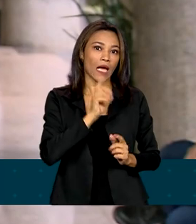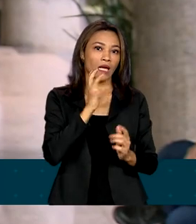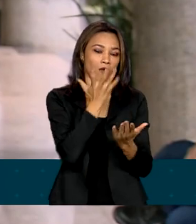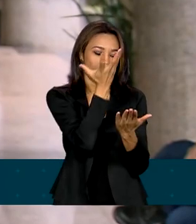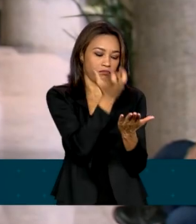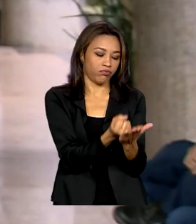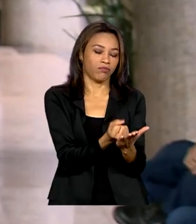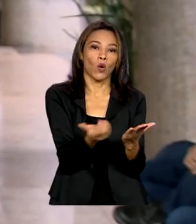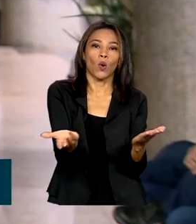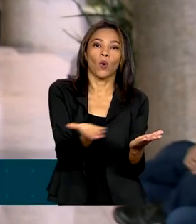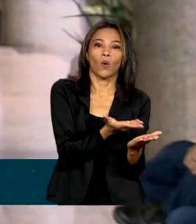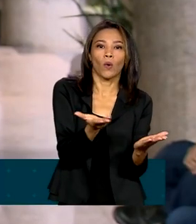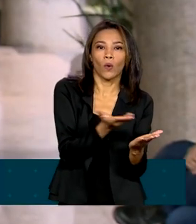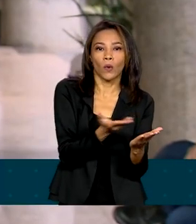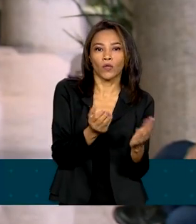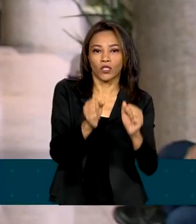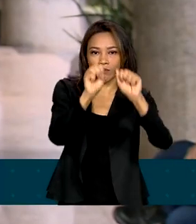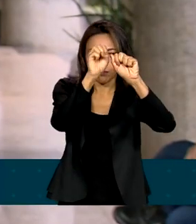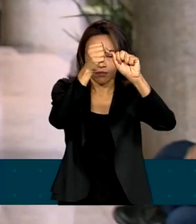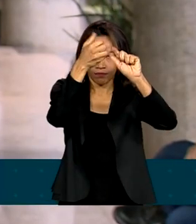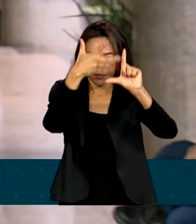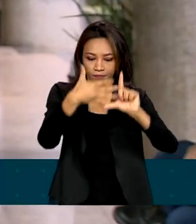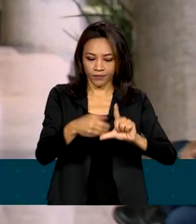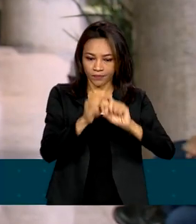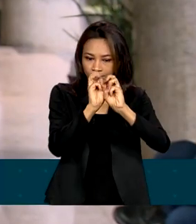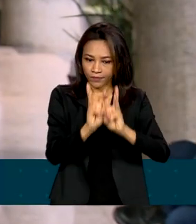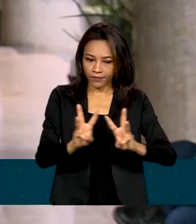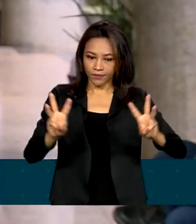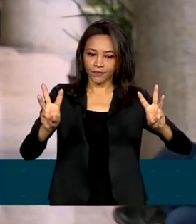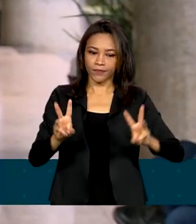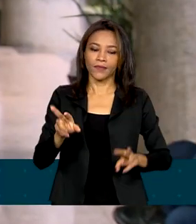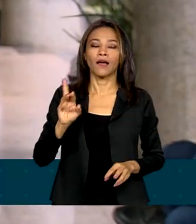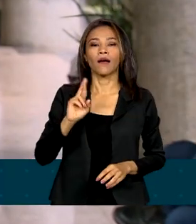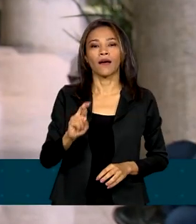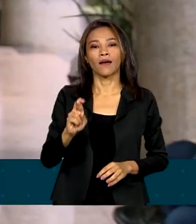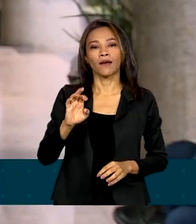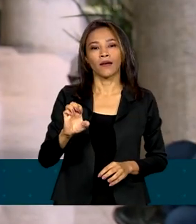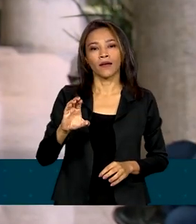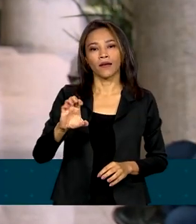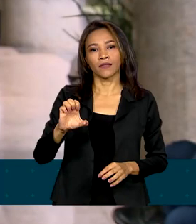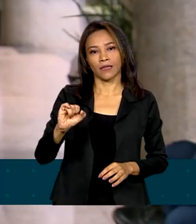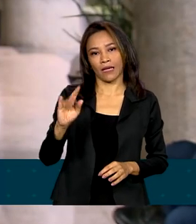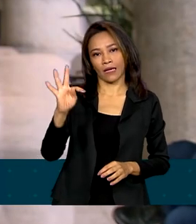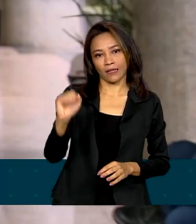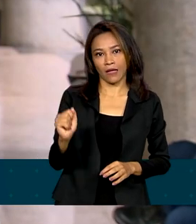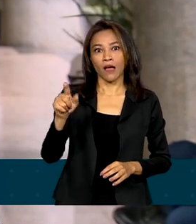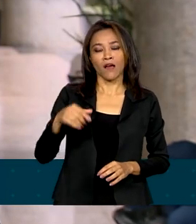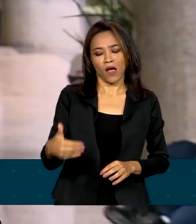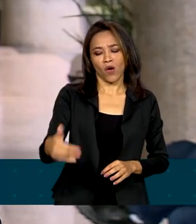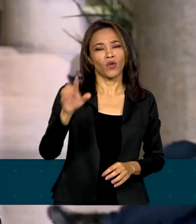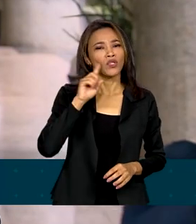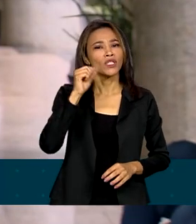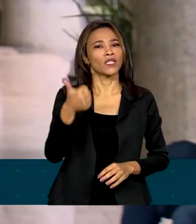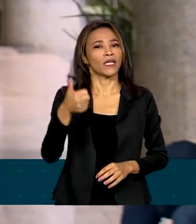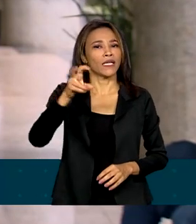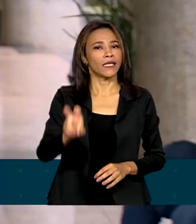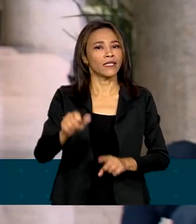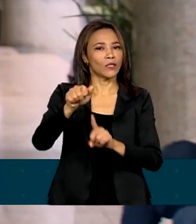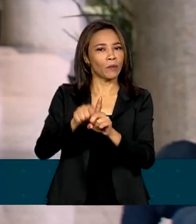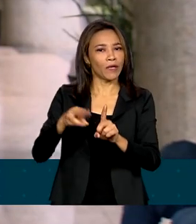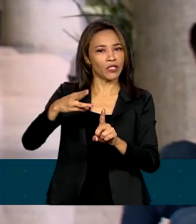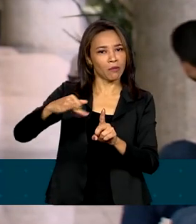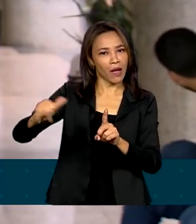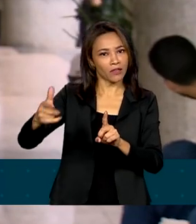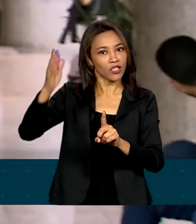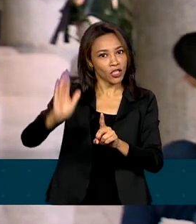hoje na página da Receita Federal na internet, né? E ele seria disponibilizado aí no próximo dia 15 de março, né? Dia em que começa o prazo